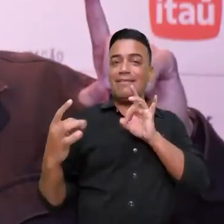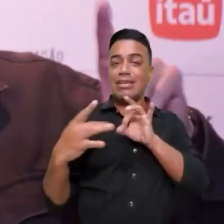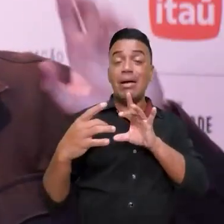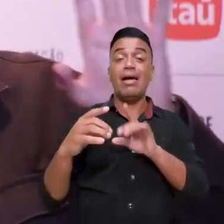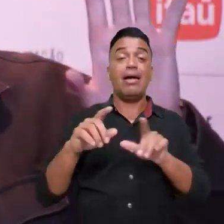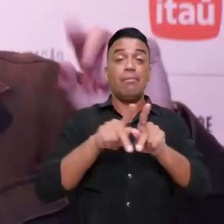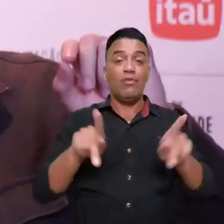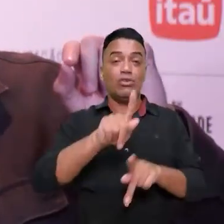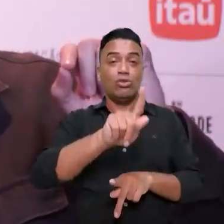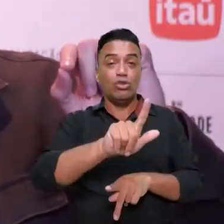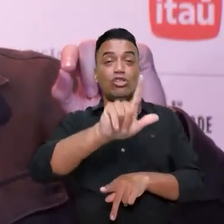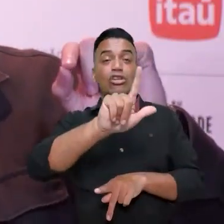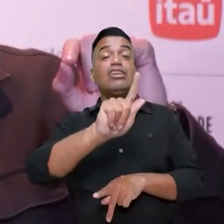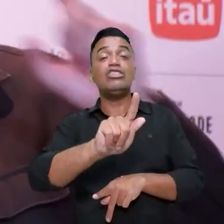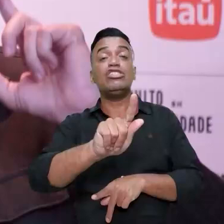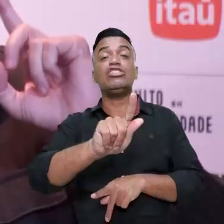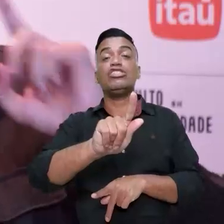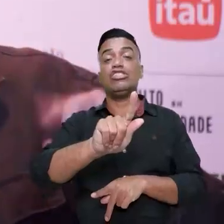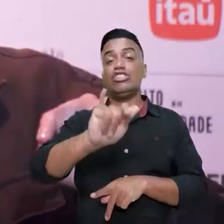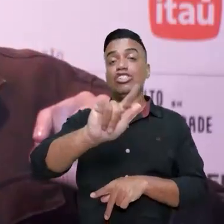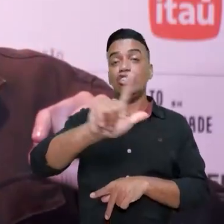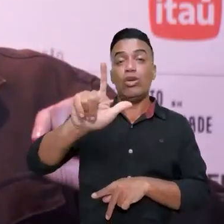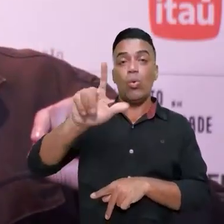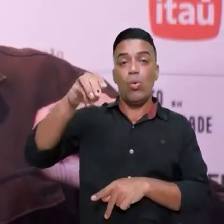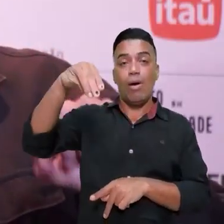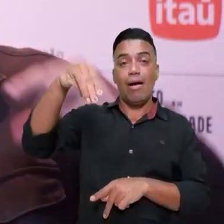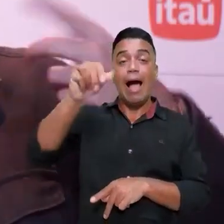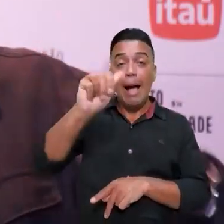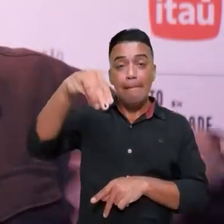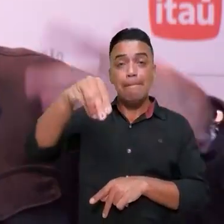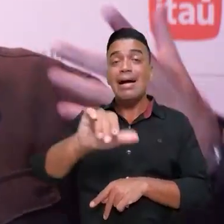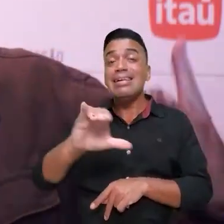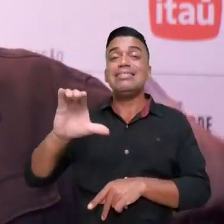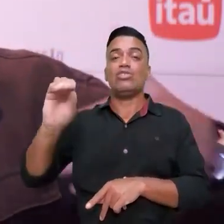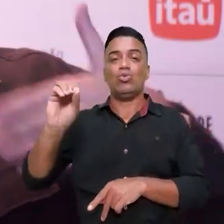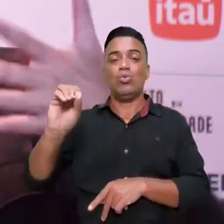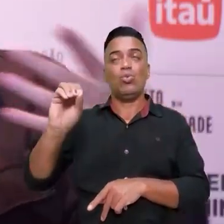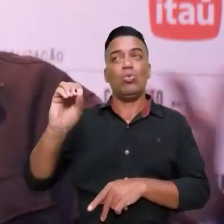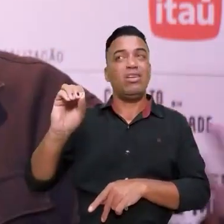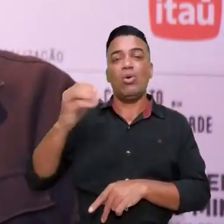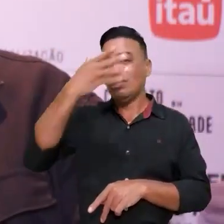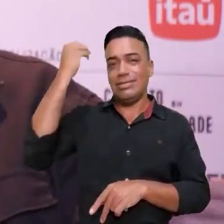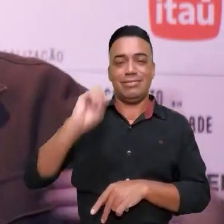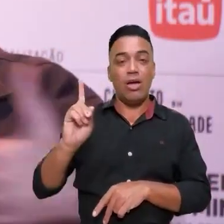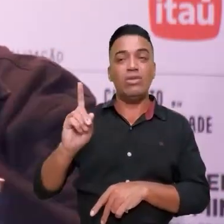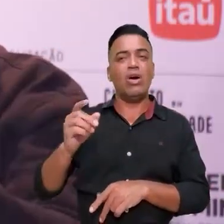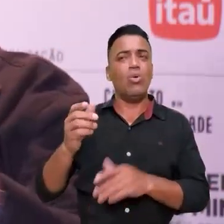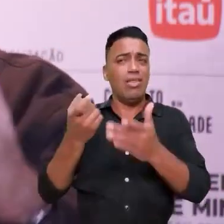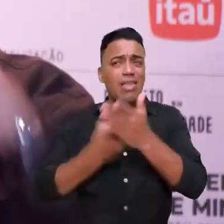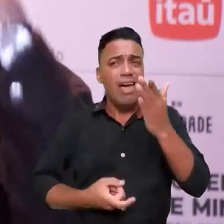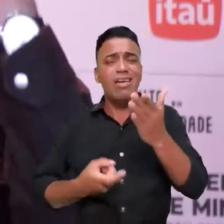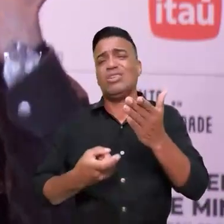professor Gil Amâncio nem se lembra disso. Mas eu jamais esqueci. E eu comecei a trabalhar aquele texto e tirar então essa ladainha, se havia